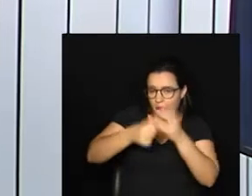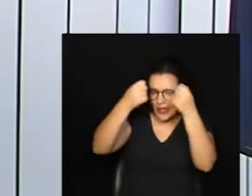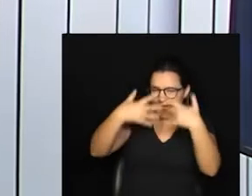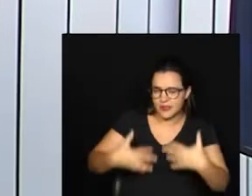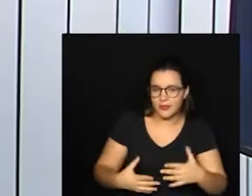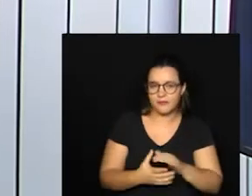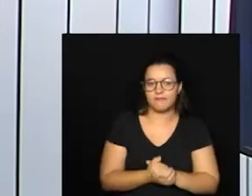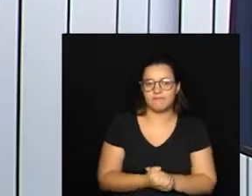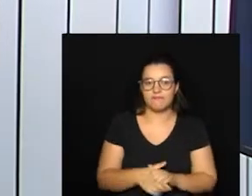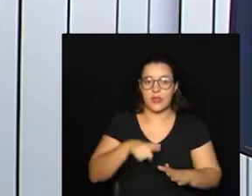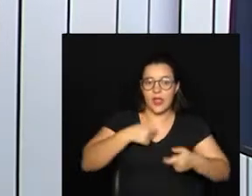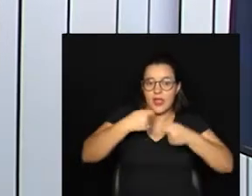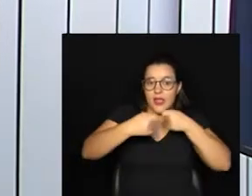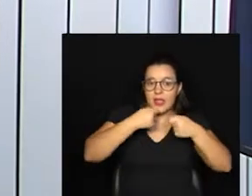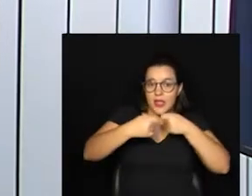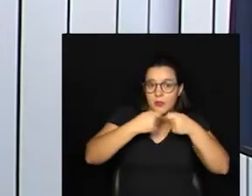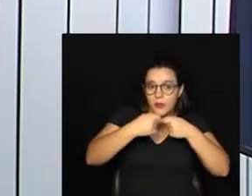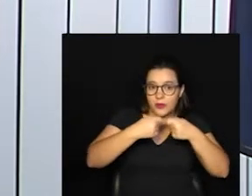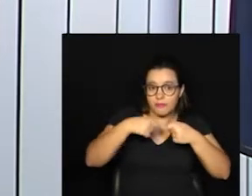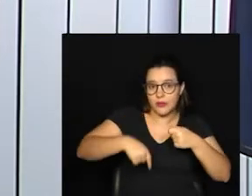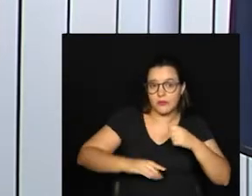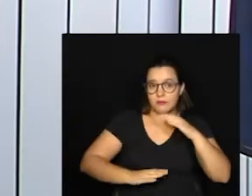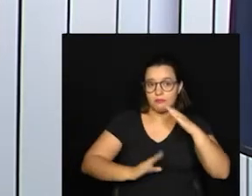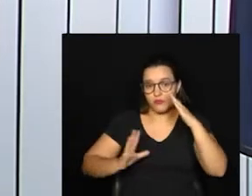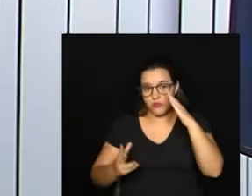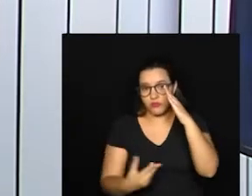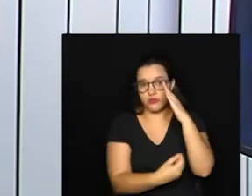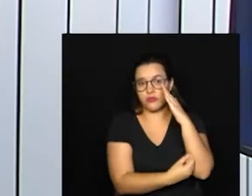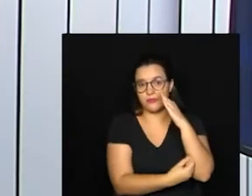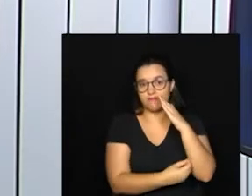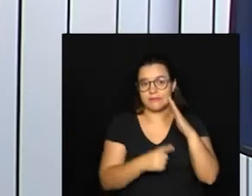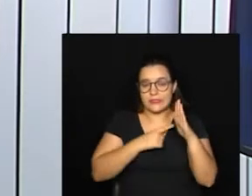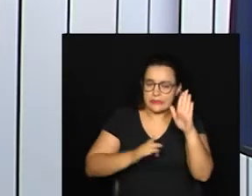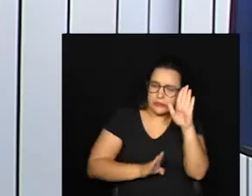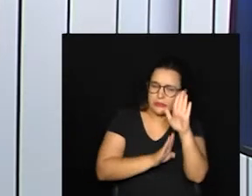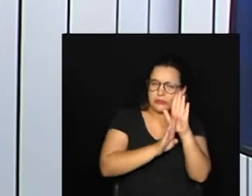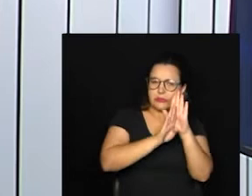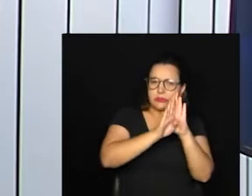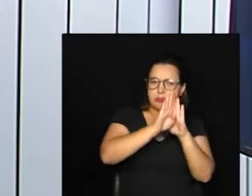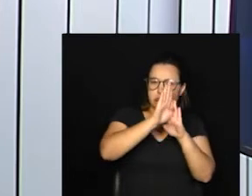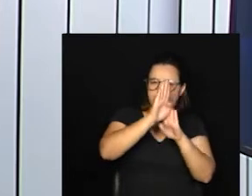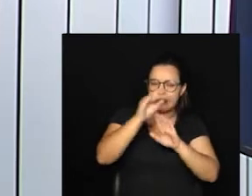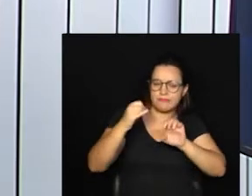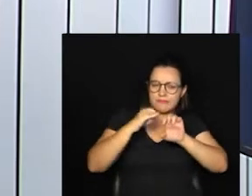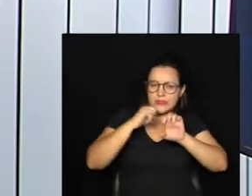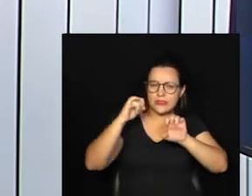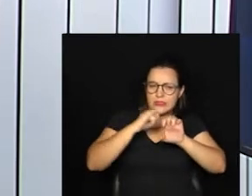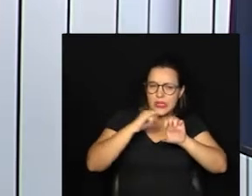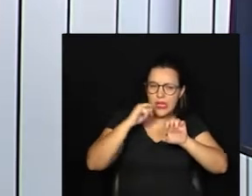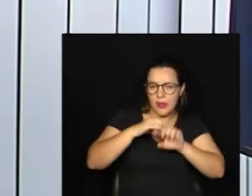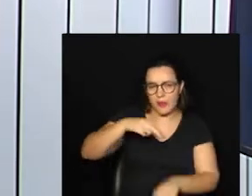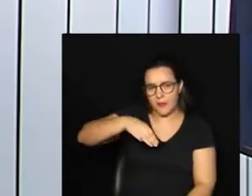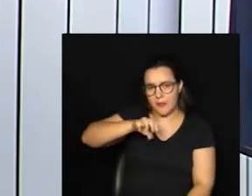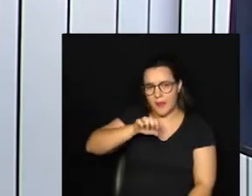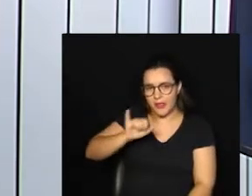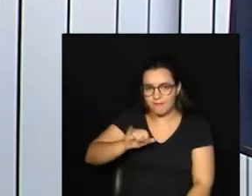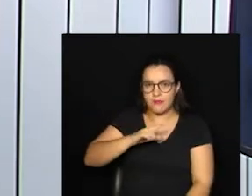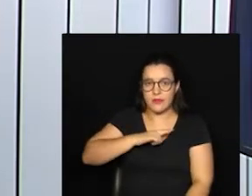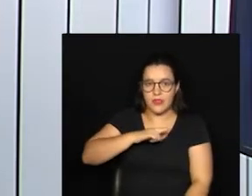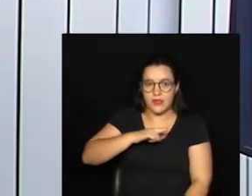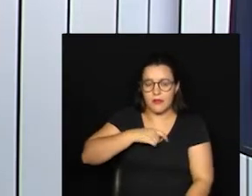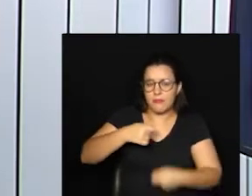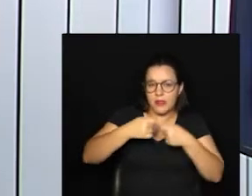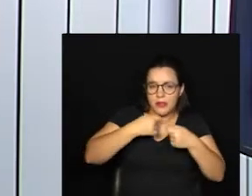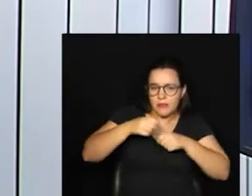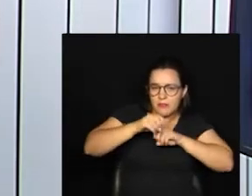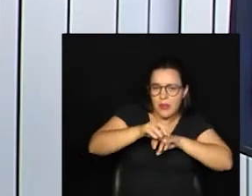também reportagem aqui no Câmara Total sobre o aumento de microempreendedores individuais, quadro de educação sobre a